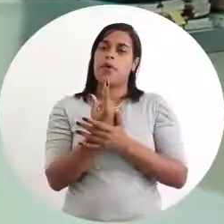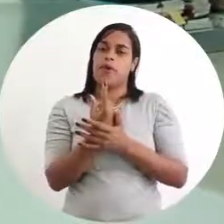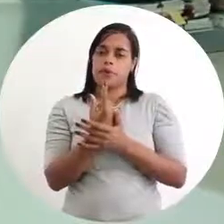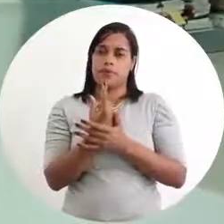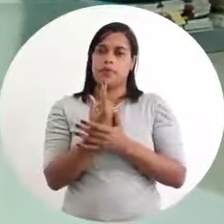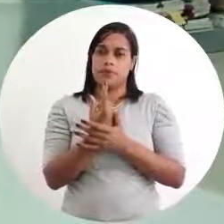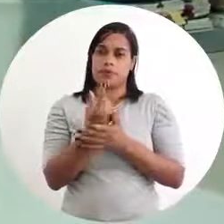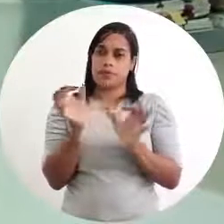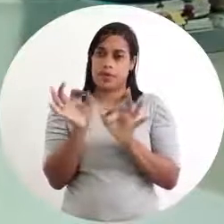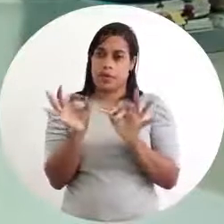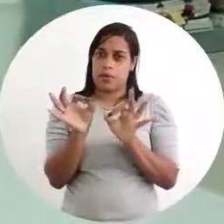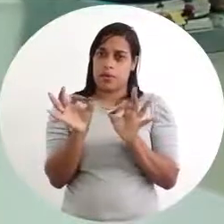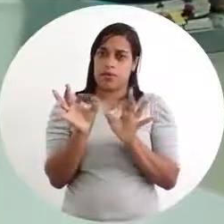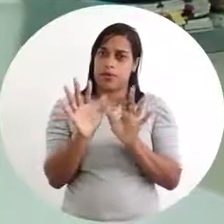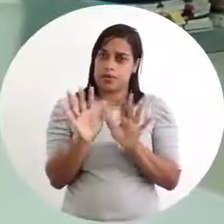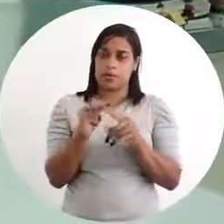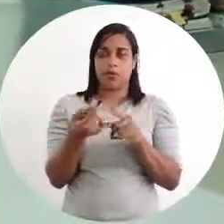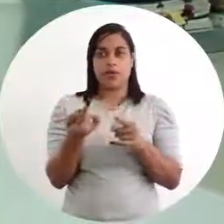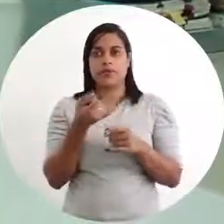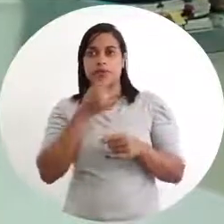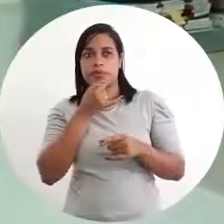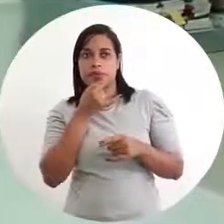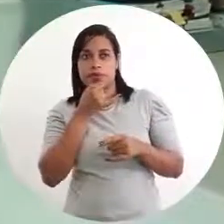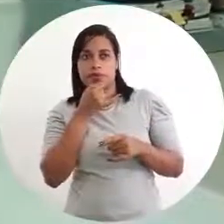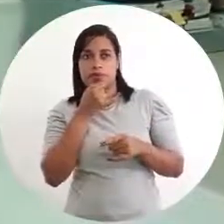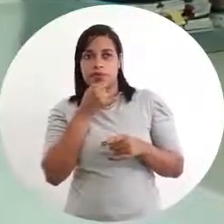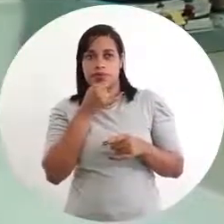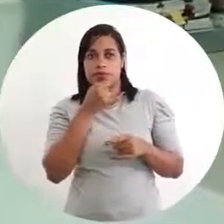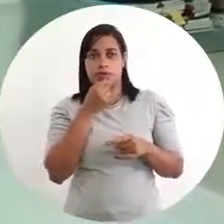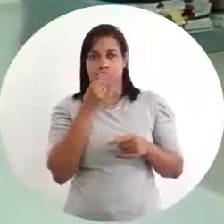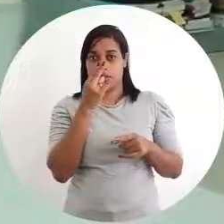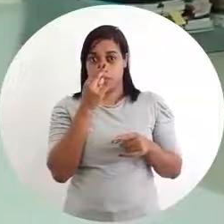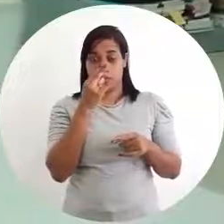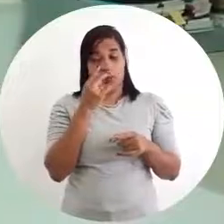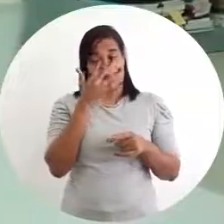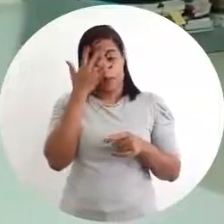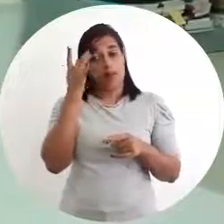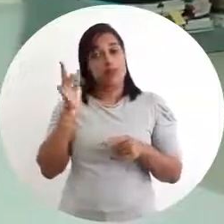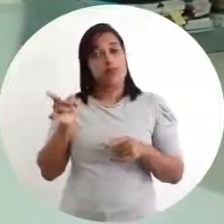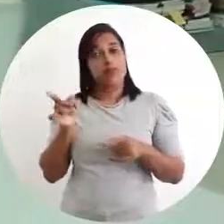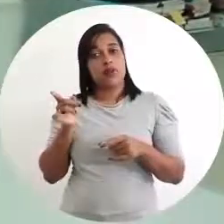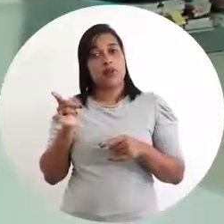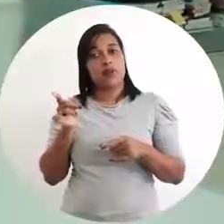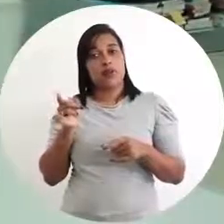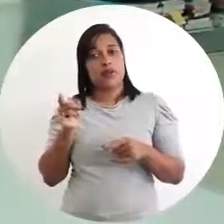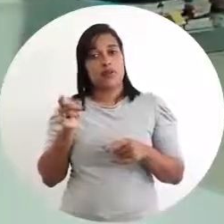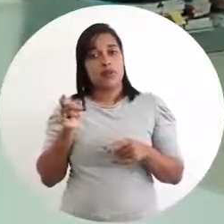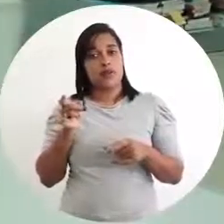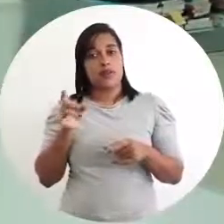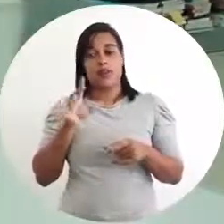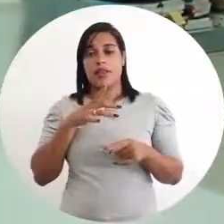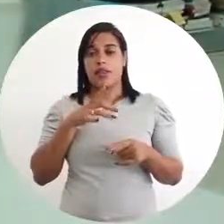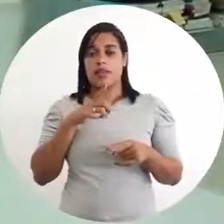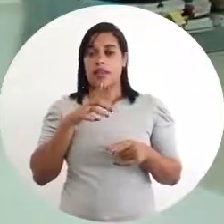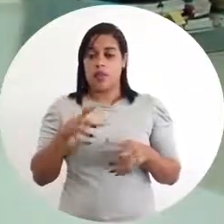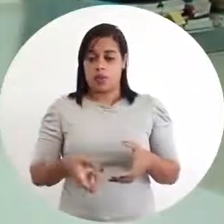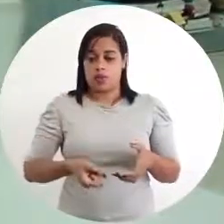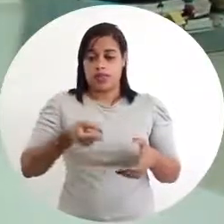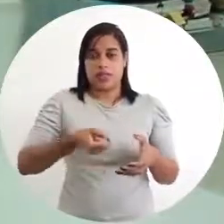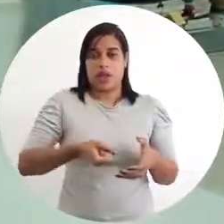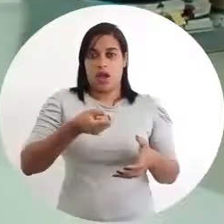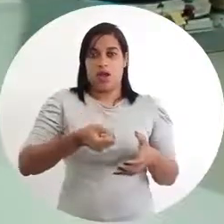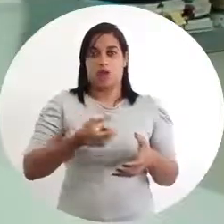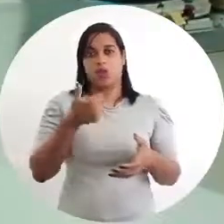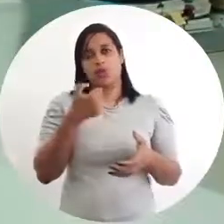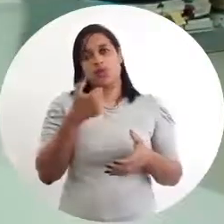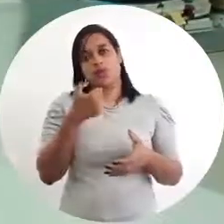caneta. Perfeito. Mas suponha que essa mesma pessoa, ela traga um saco de canetas, né?